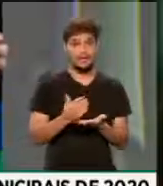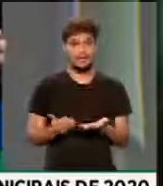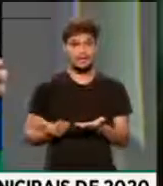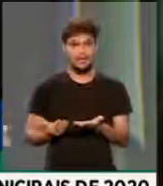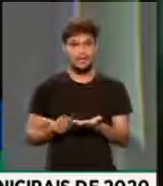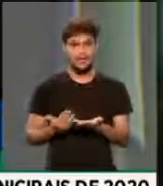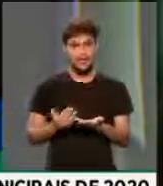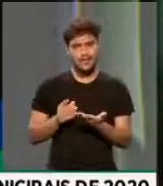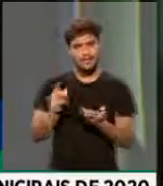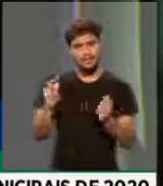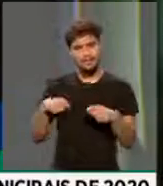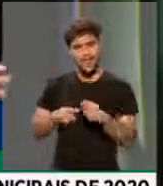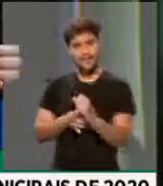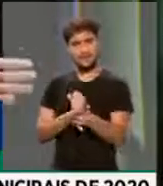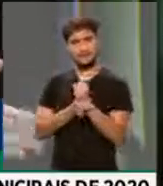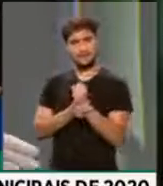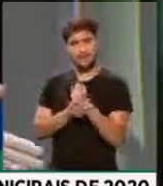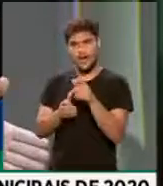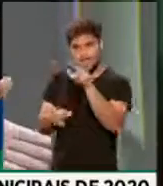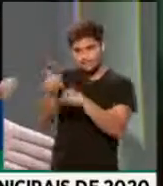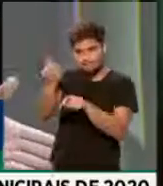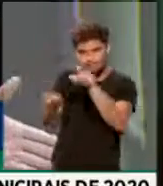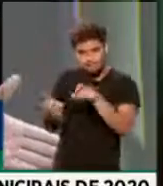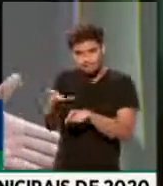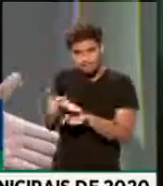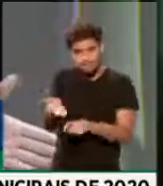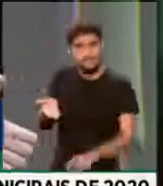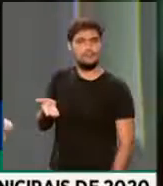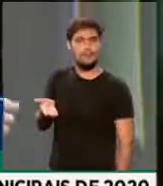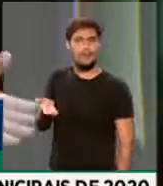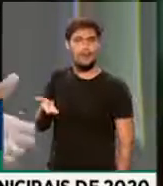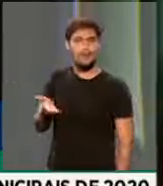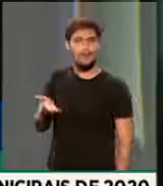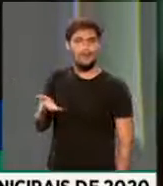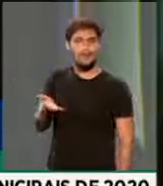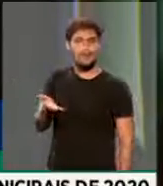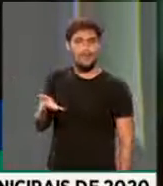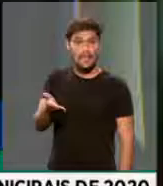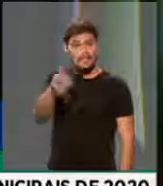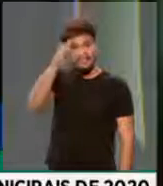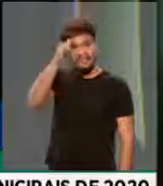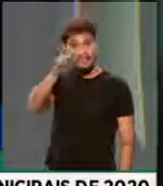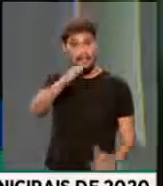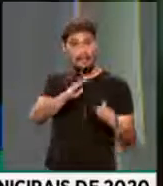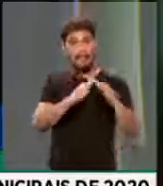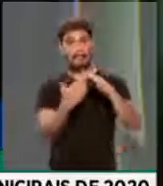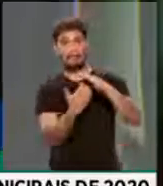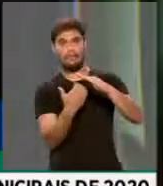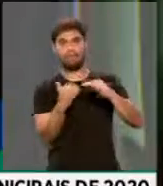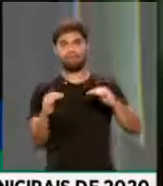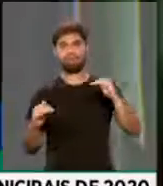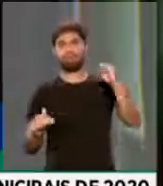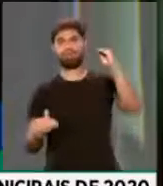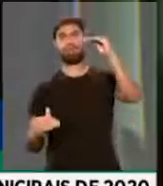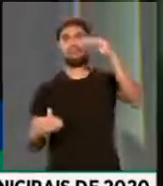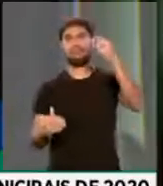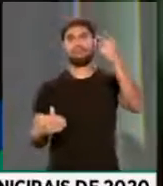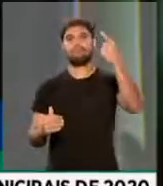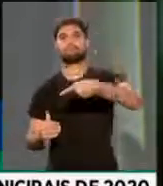que protejam as pessoas de uma força opressora que às vezes o mercado tem, como neste